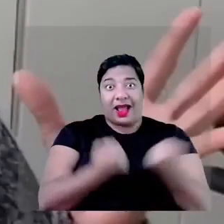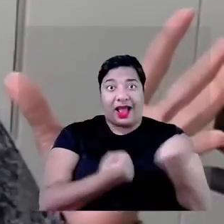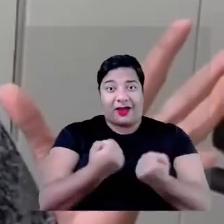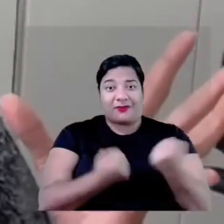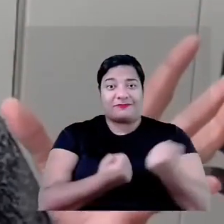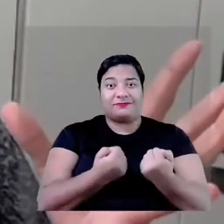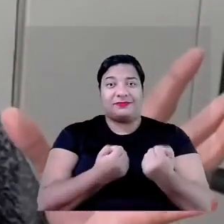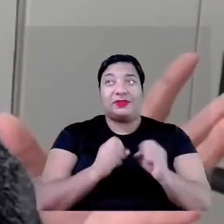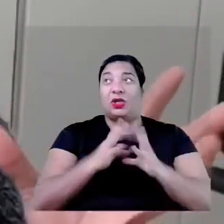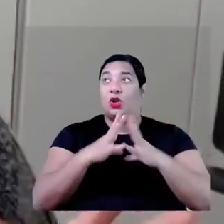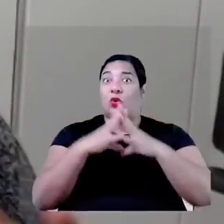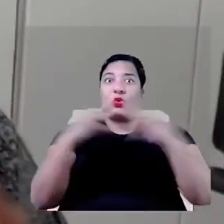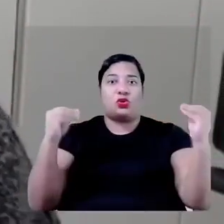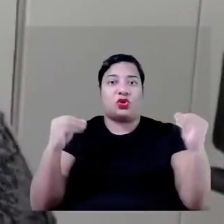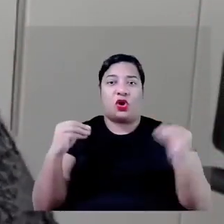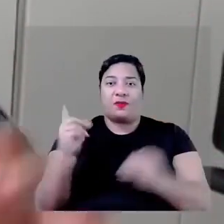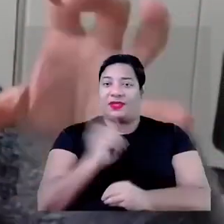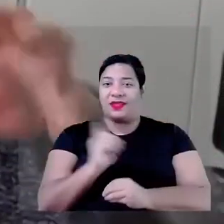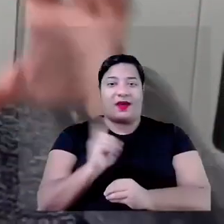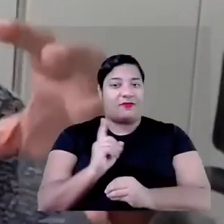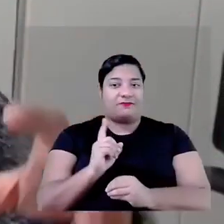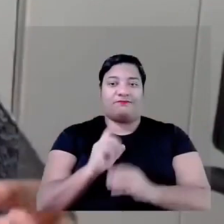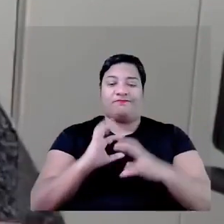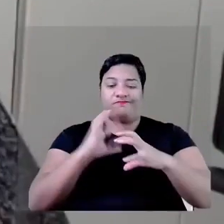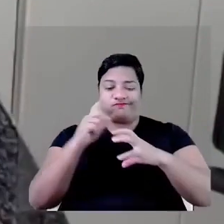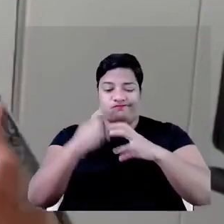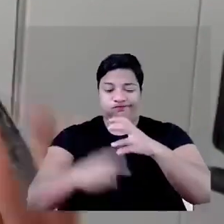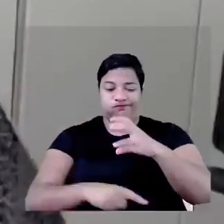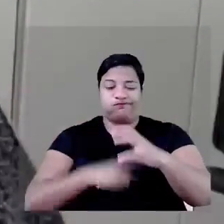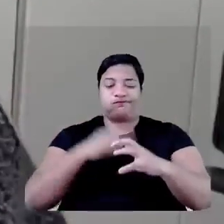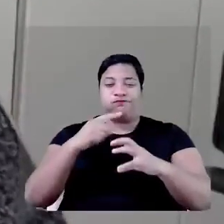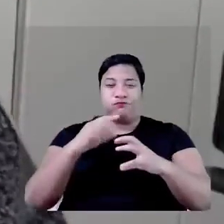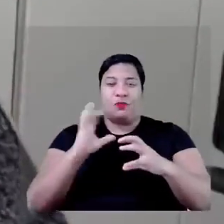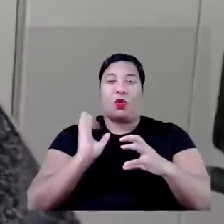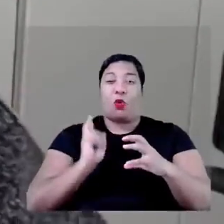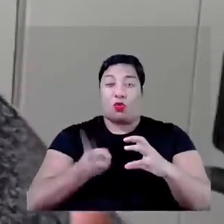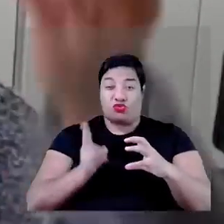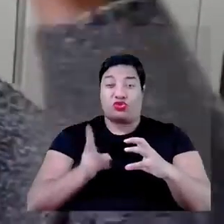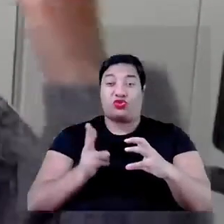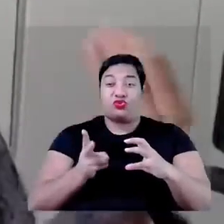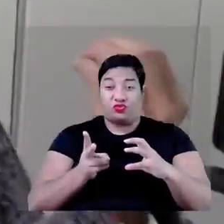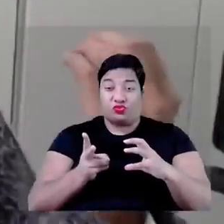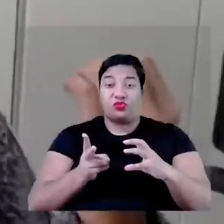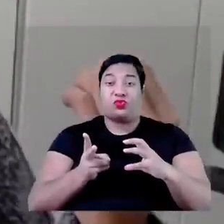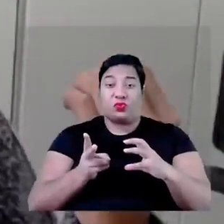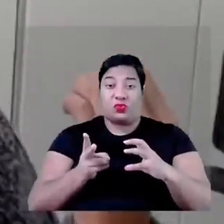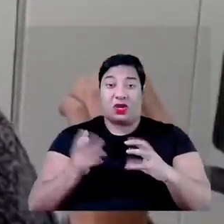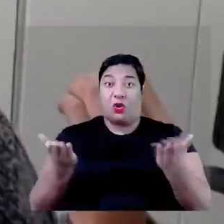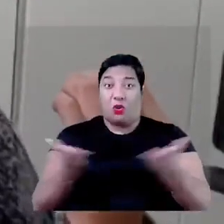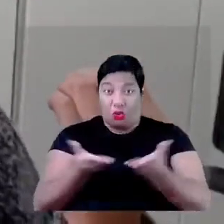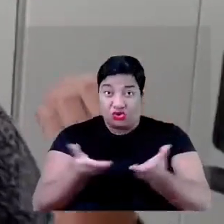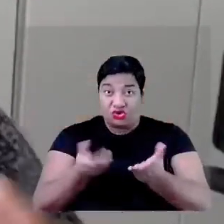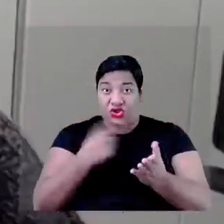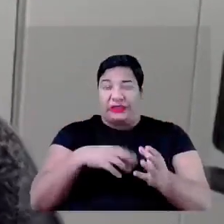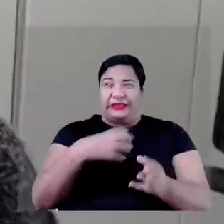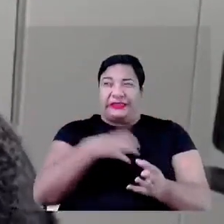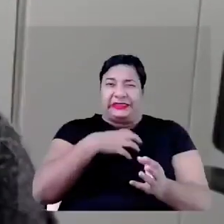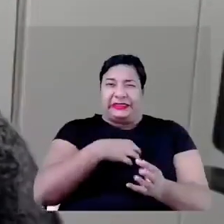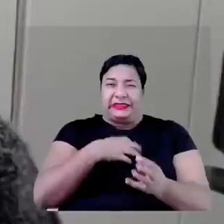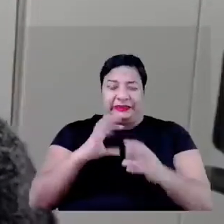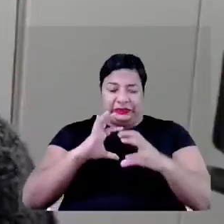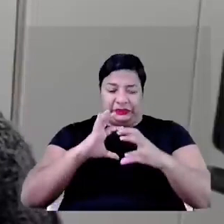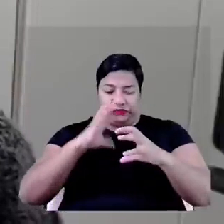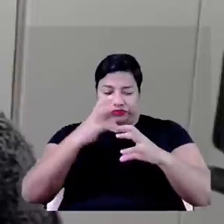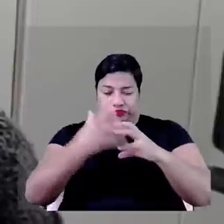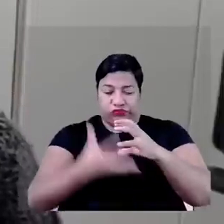se dissipam assim tão facilmente. Então, hoje, nós estamos convivendo com gases de efeito estufa que foram emitidos décadas atrás. Então, mesmo que a